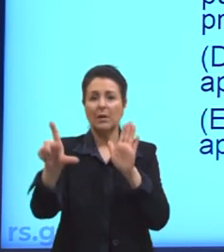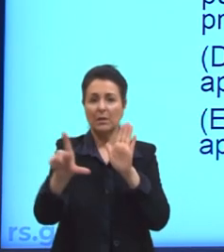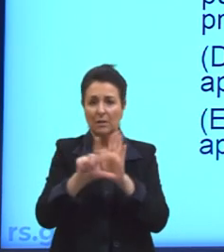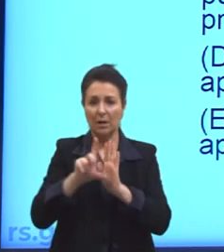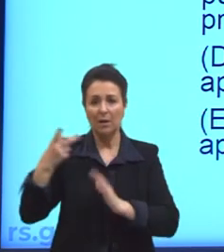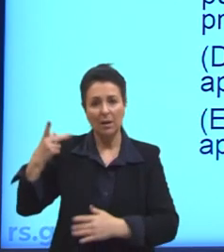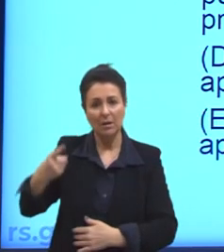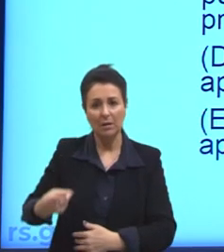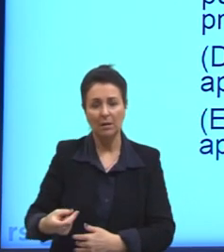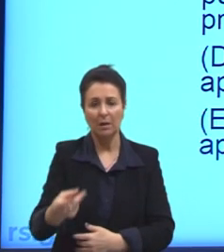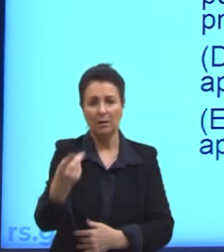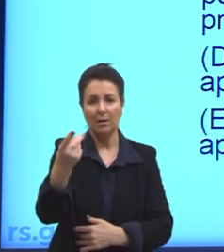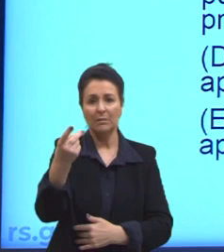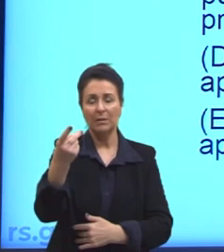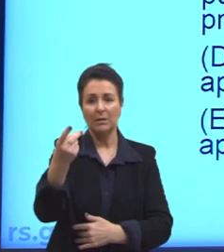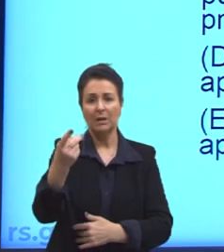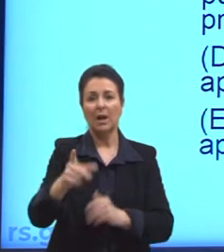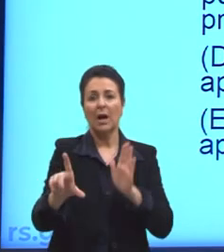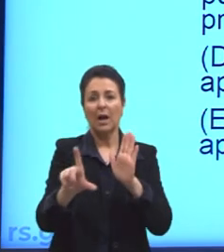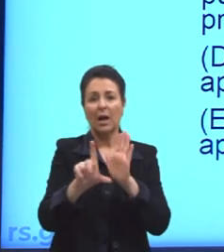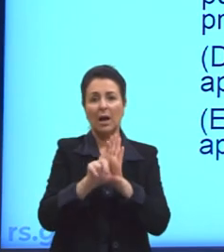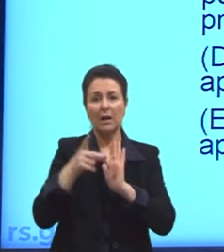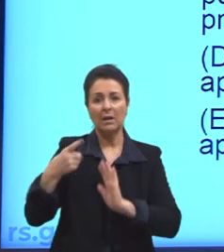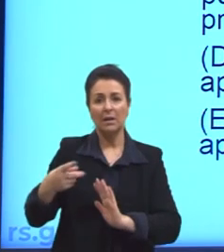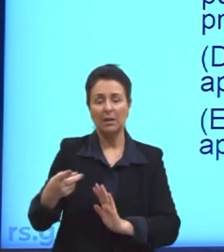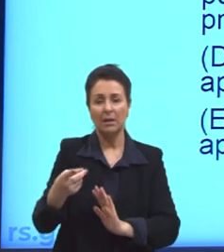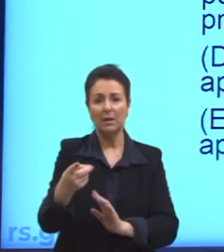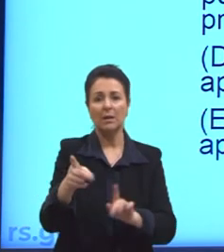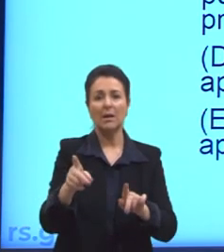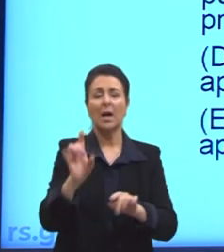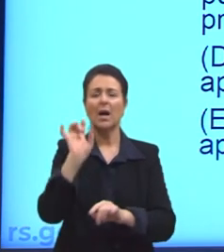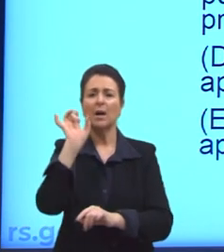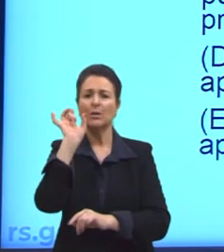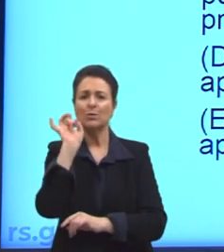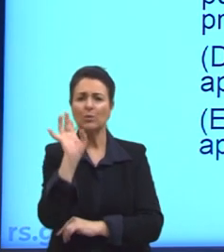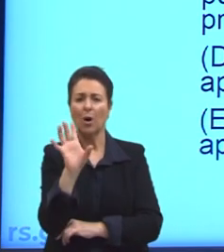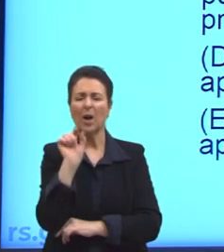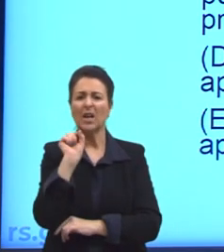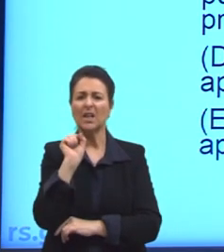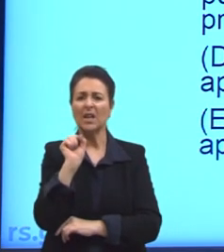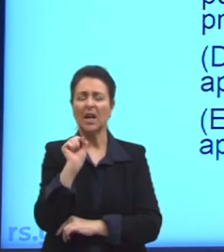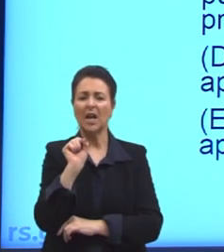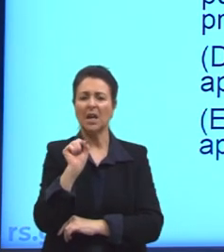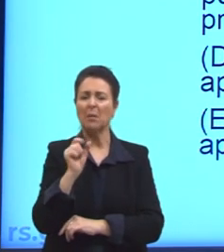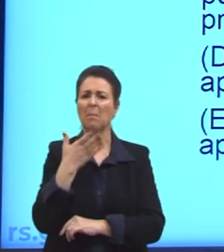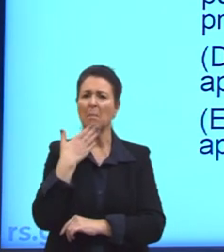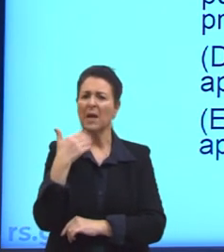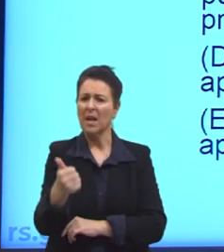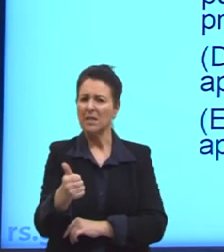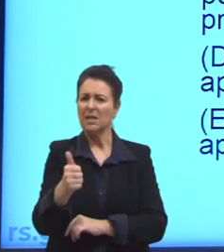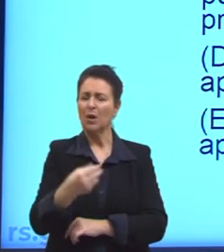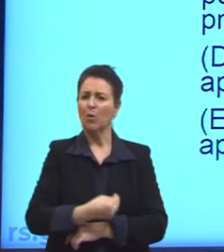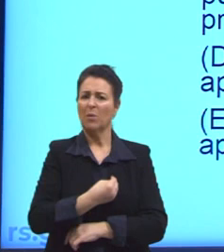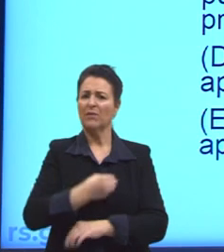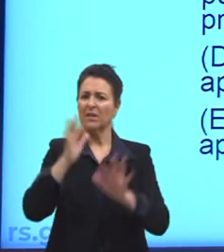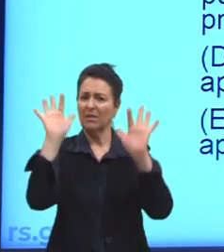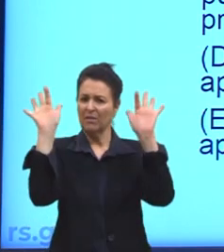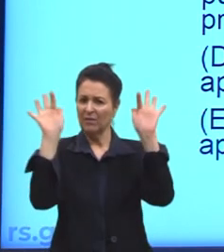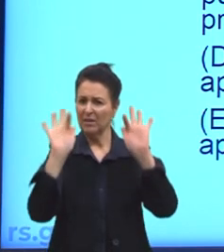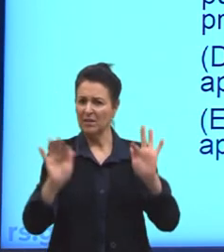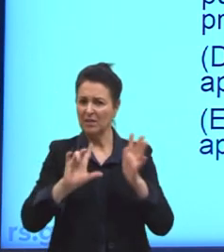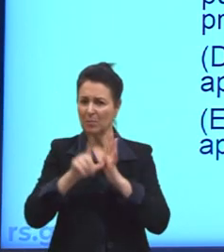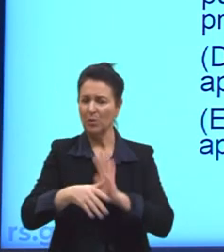também não né ali a terra desrespeito tão somente aqueles que merecem a vida feliz após a